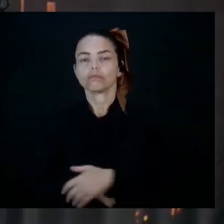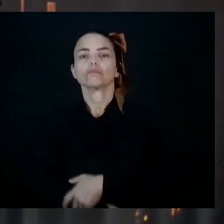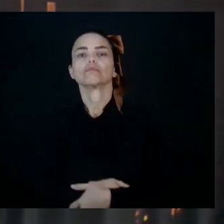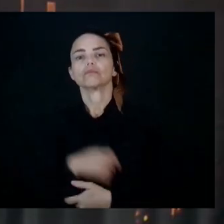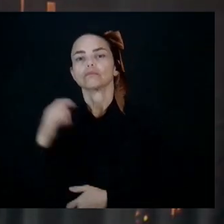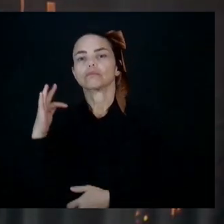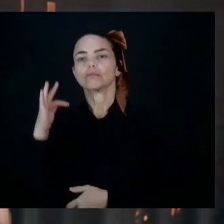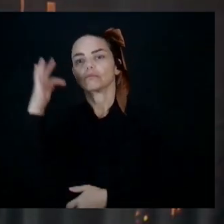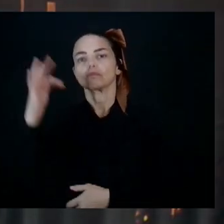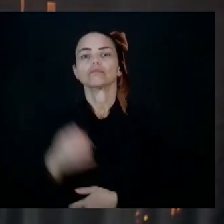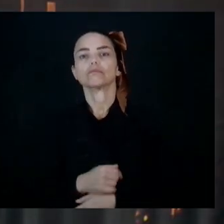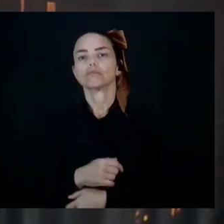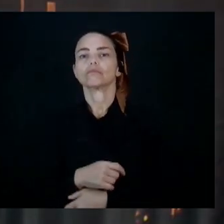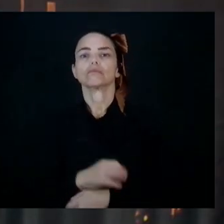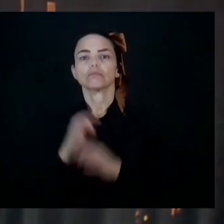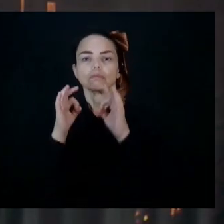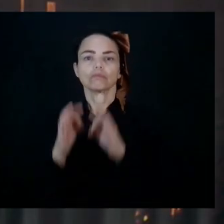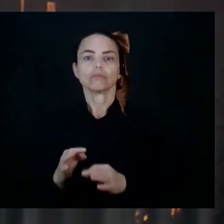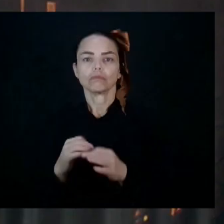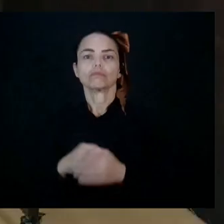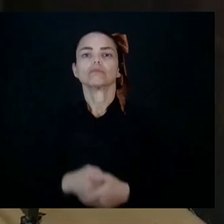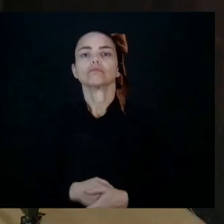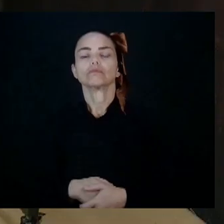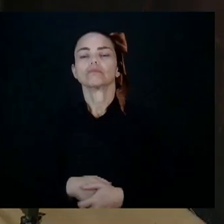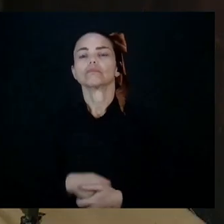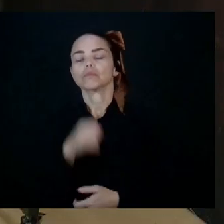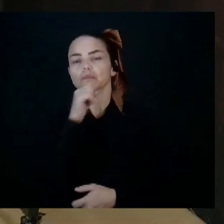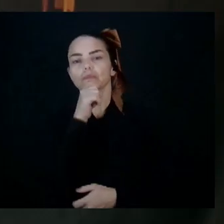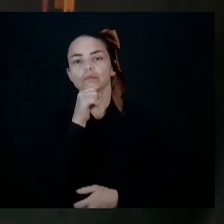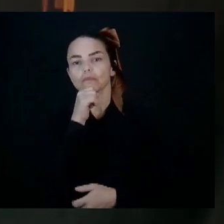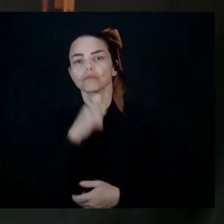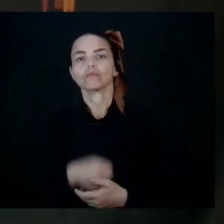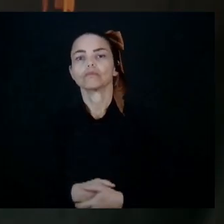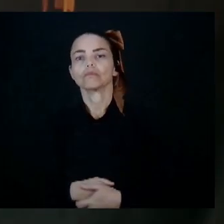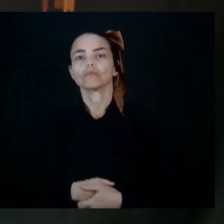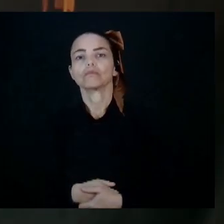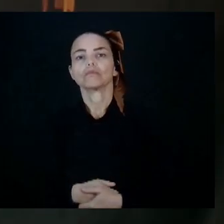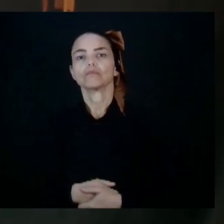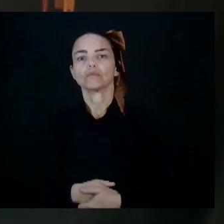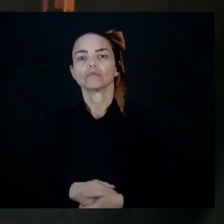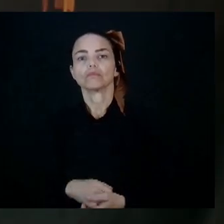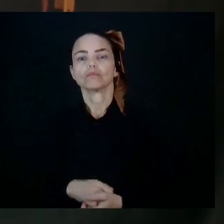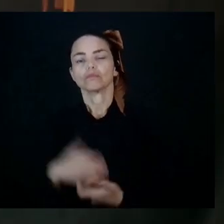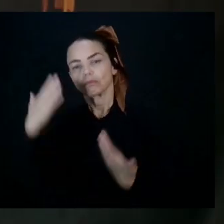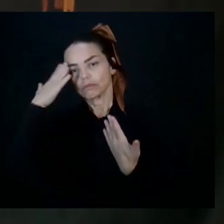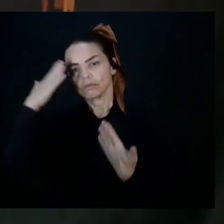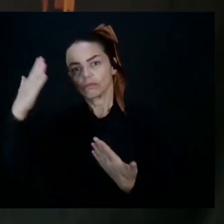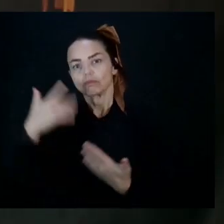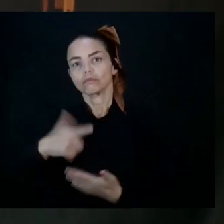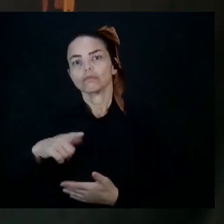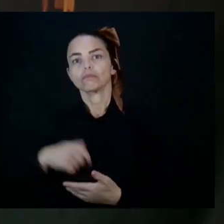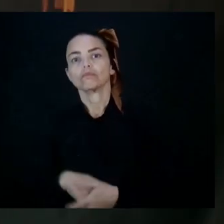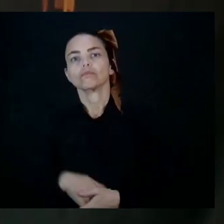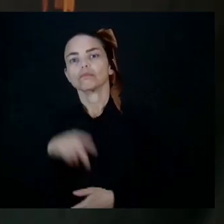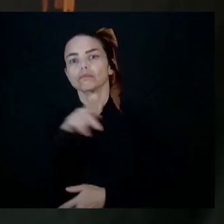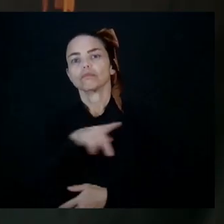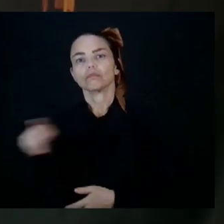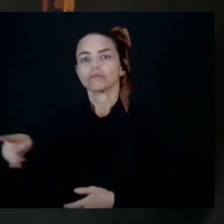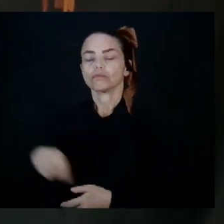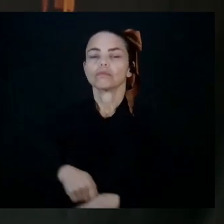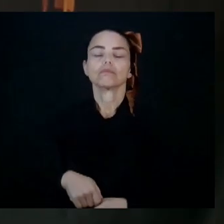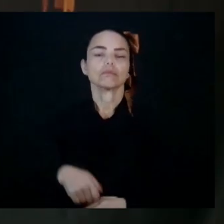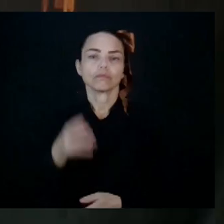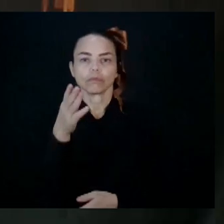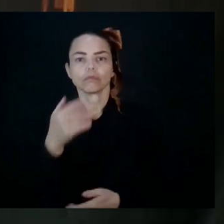tudo correr bem, pessoas idosas. Obrigado. Muito bem, nós agradecemos mais uma vez, professor, agradecemos você aí